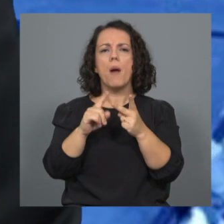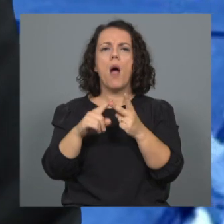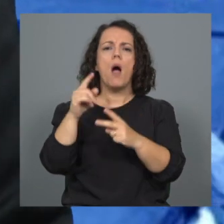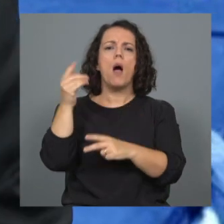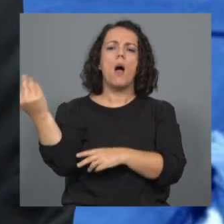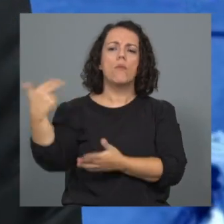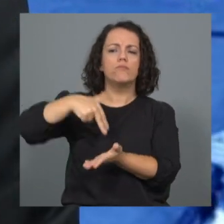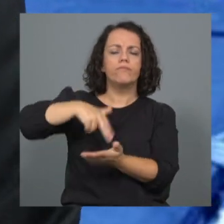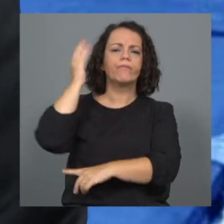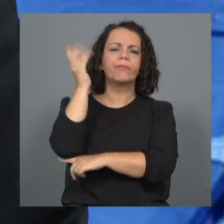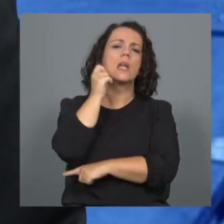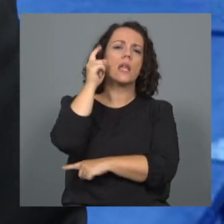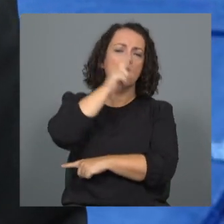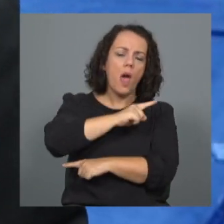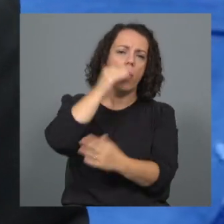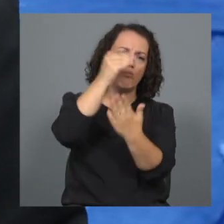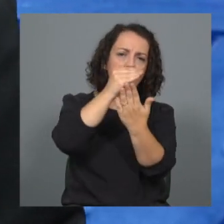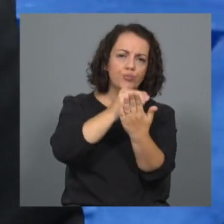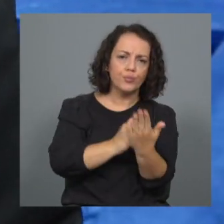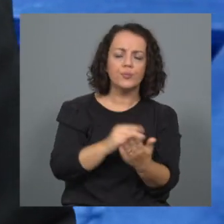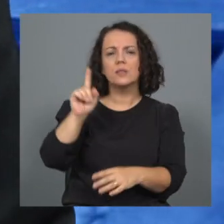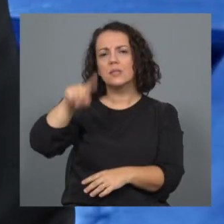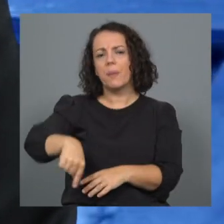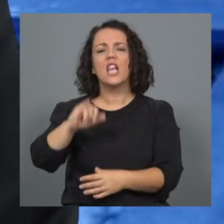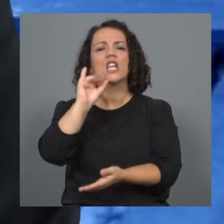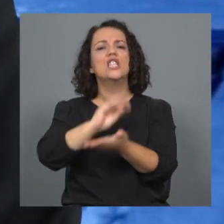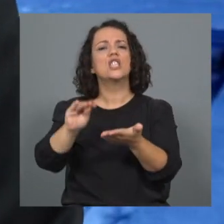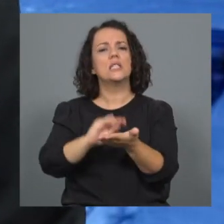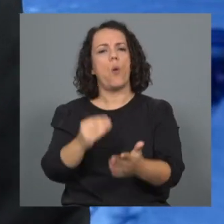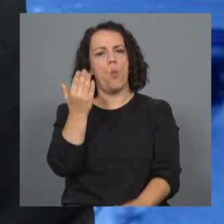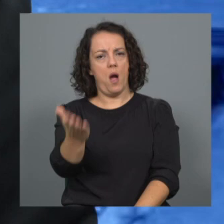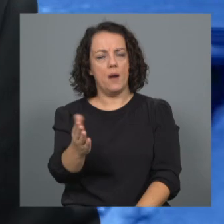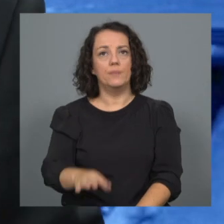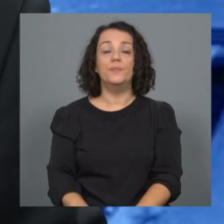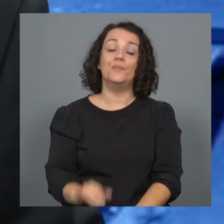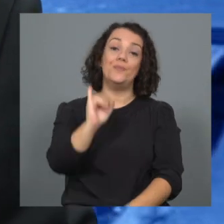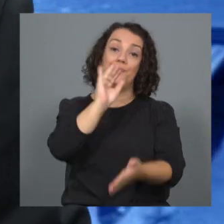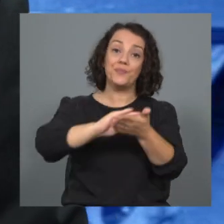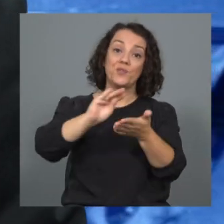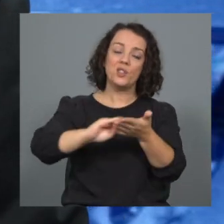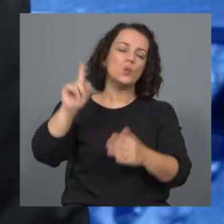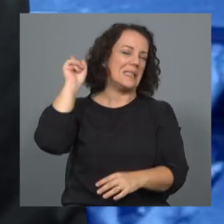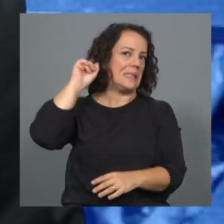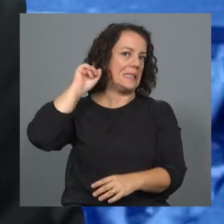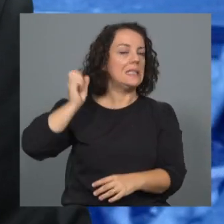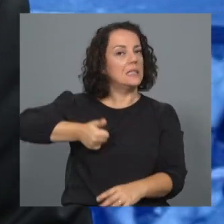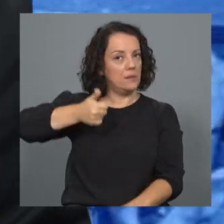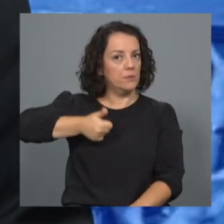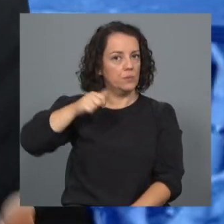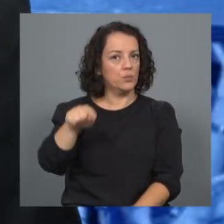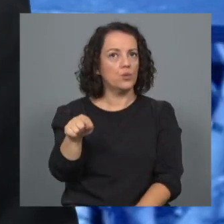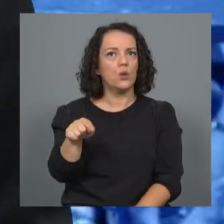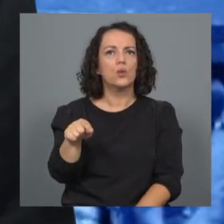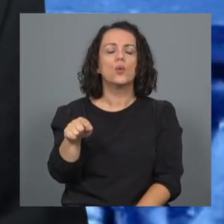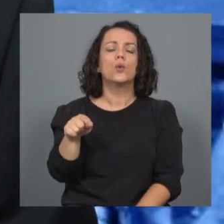participantes, mas também, e sobretudo, as inscrições. As inscrições são fundamentais não porque... por outra